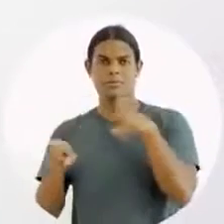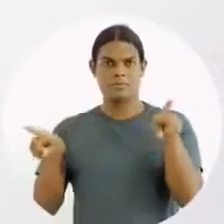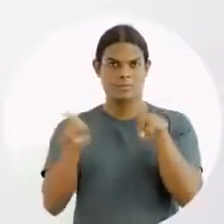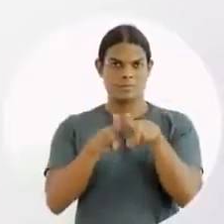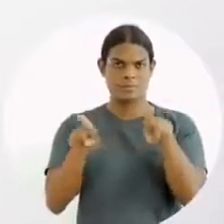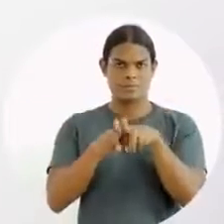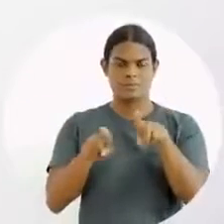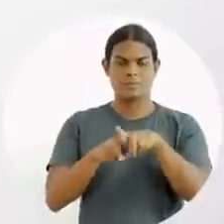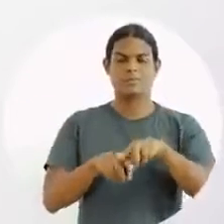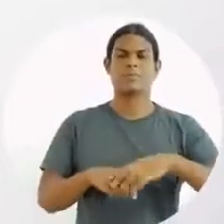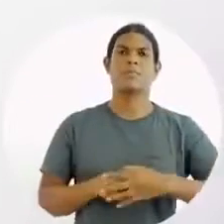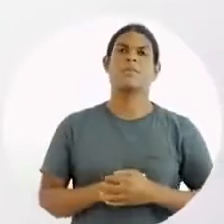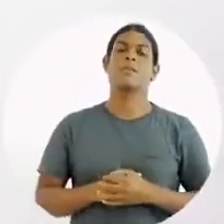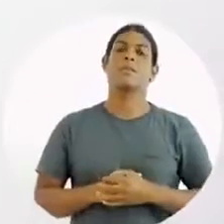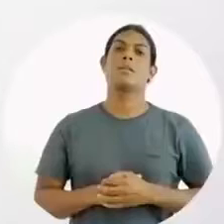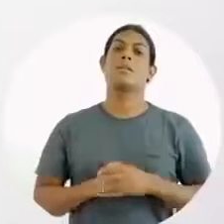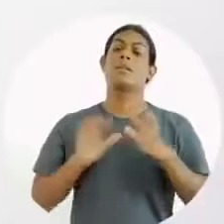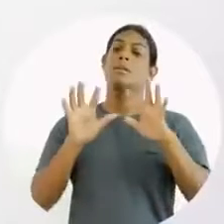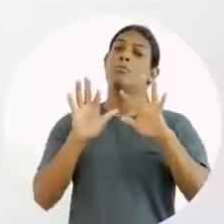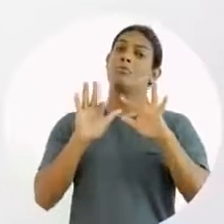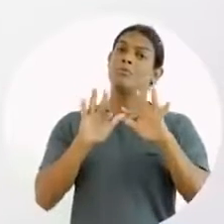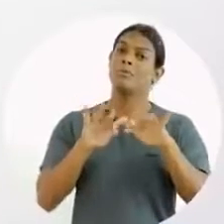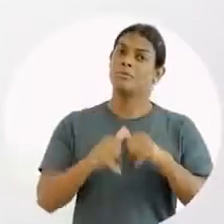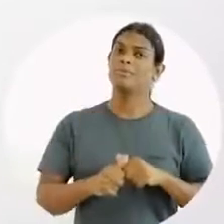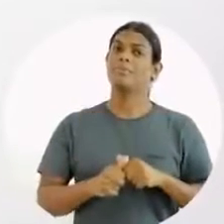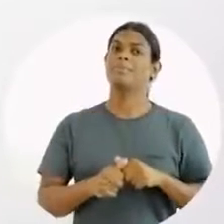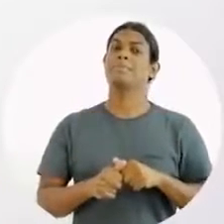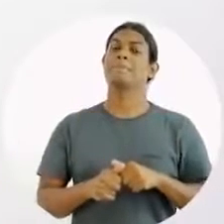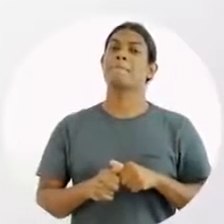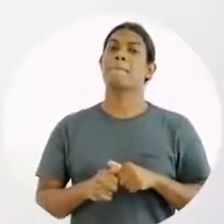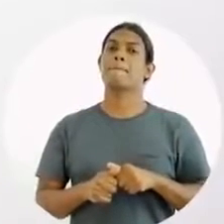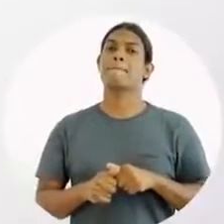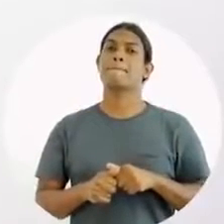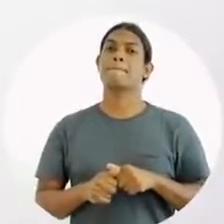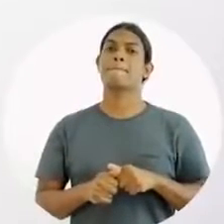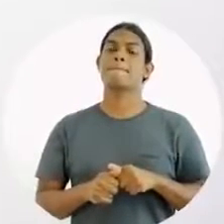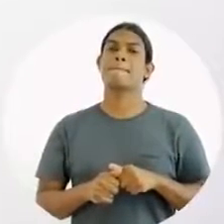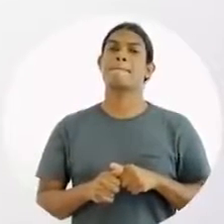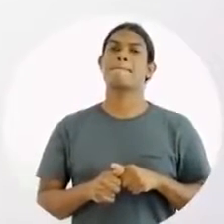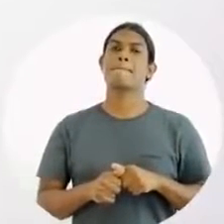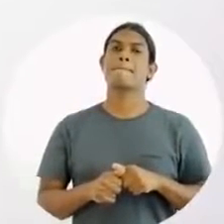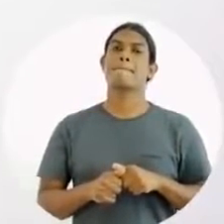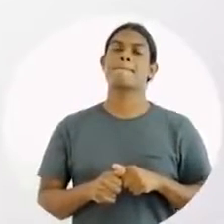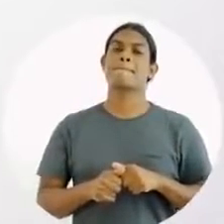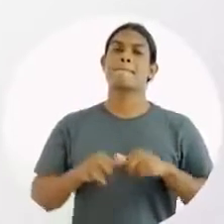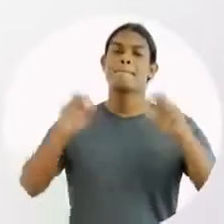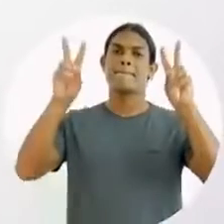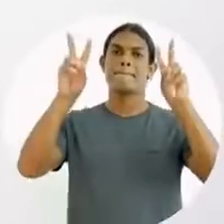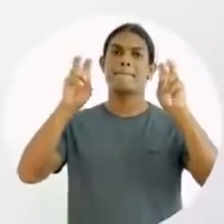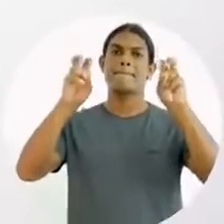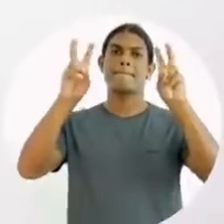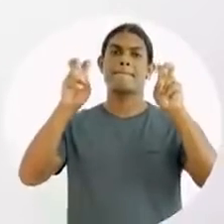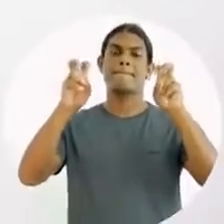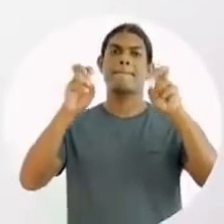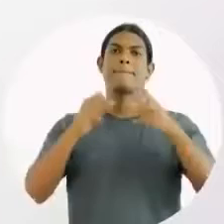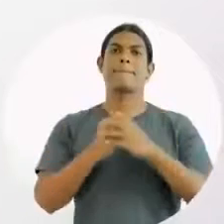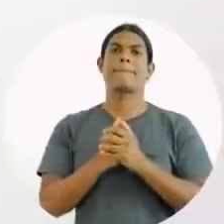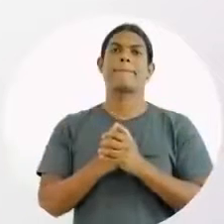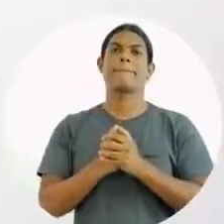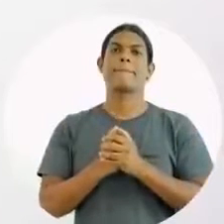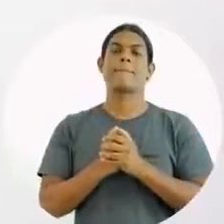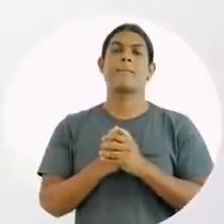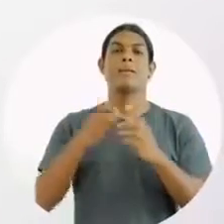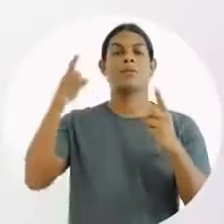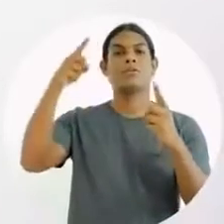E, por fim, chegamos ao último ponto dessa primeira competência, que é um ponto um pouco mais delicado, que